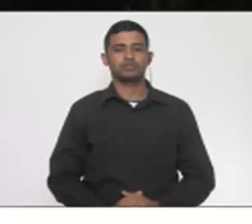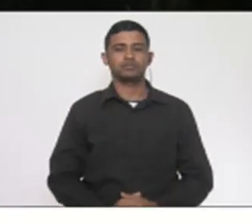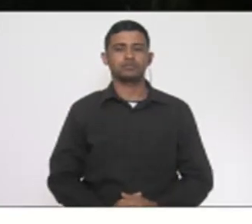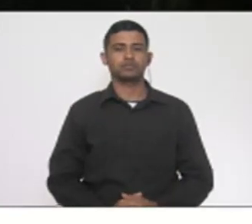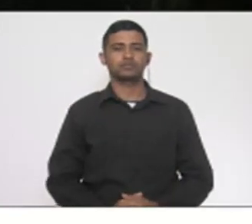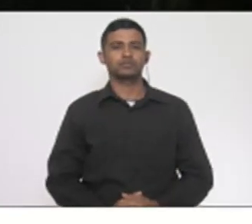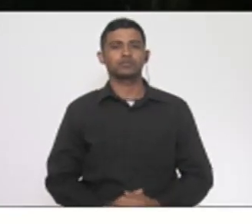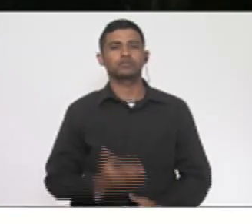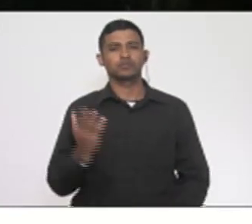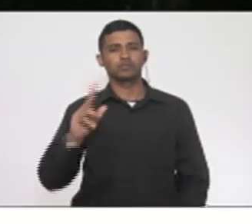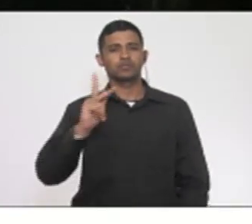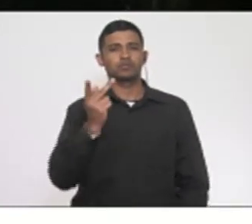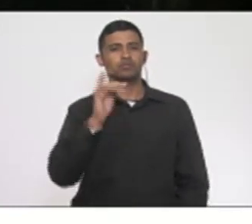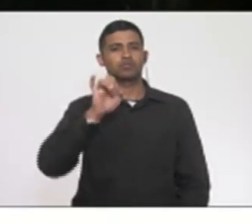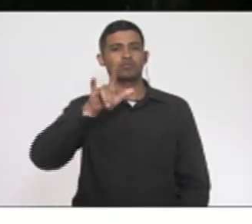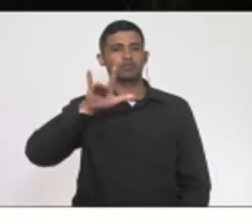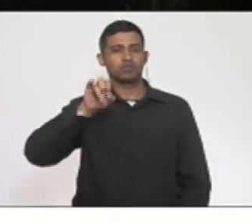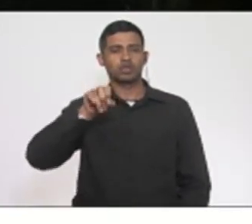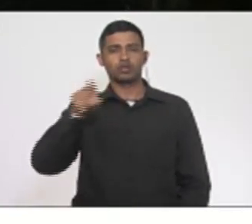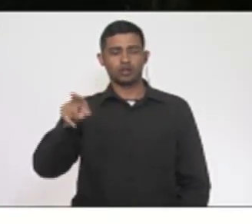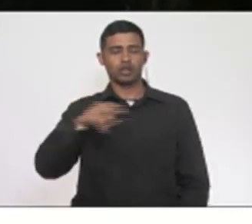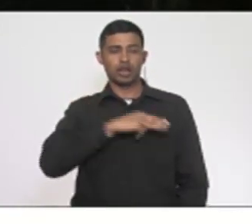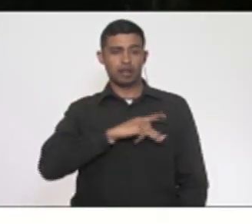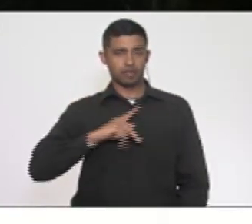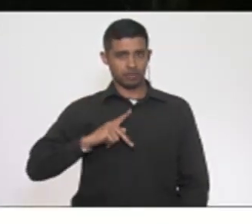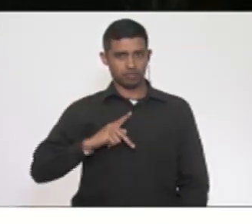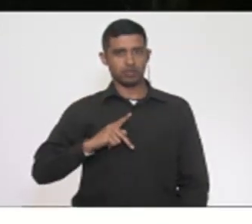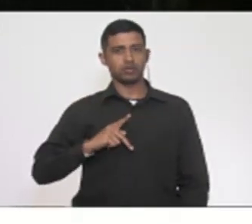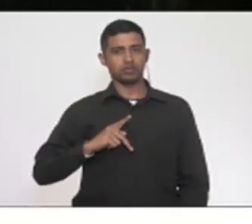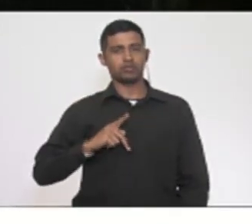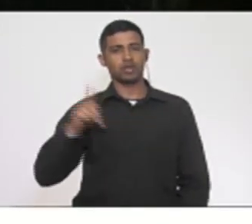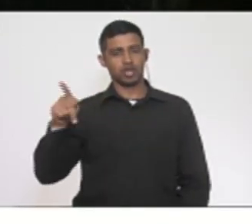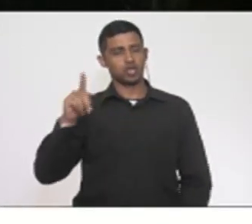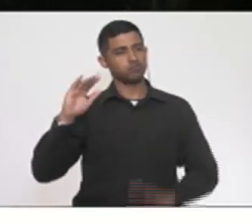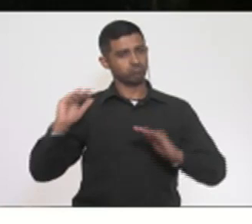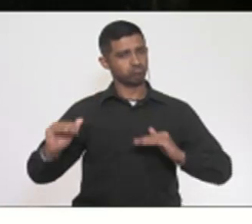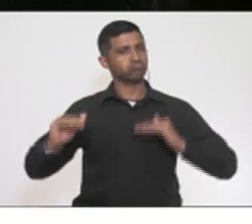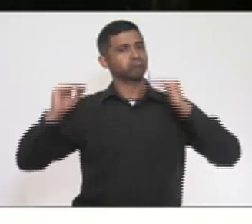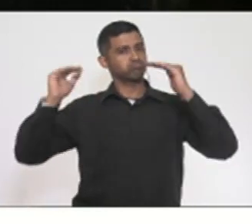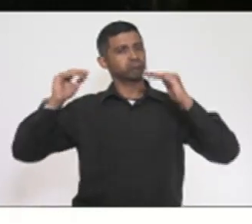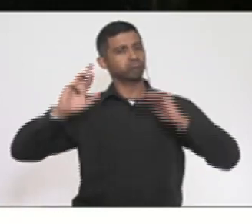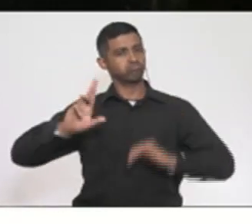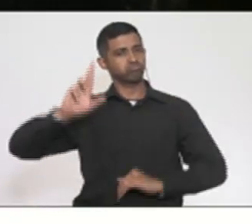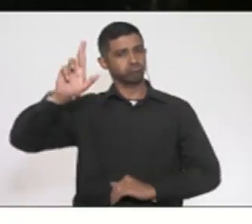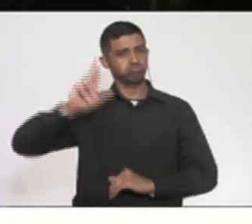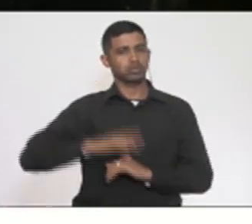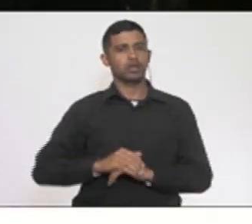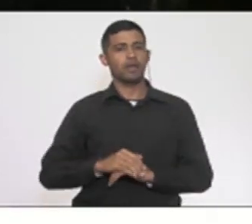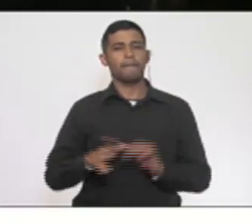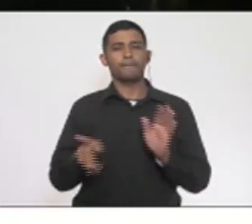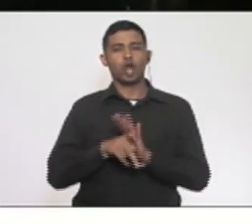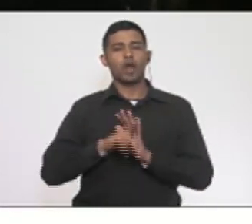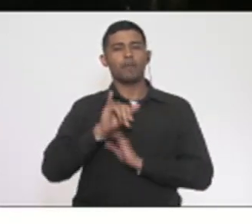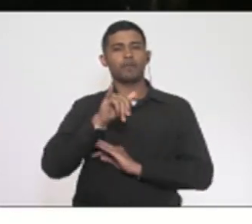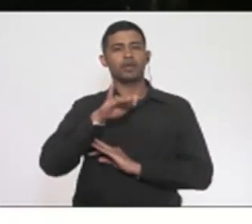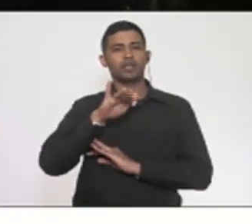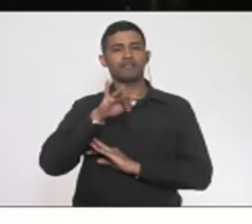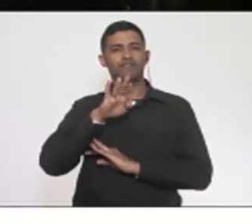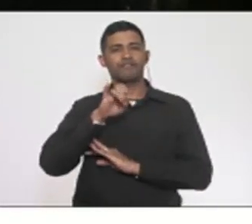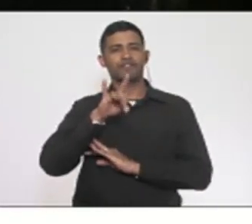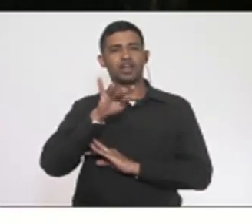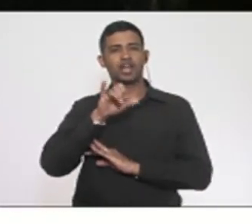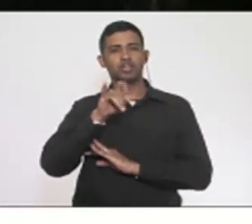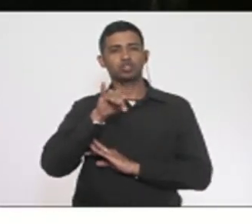O doutor Hélio, que é da ANP, é o superintendente de infraestrutura